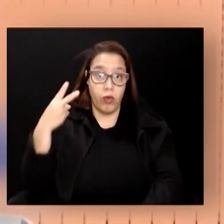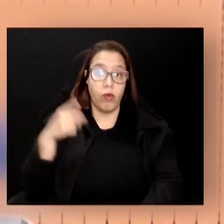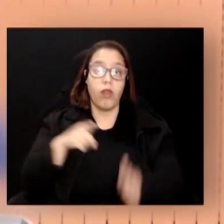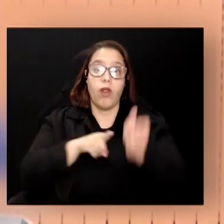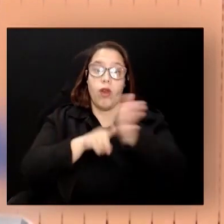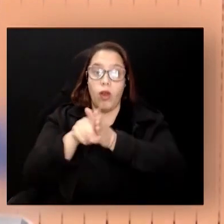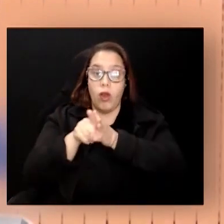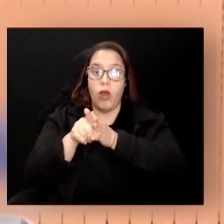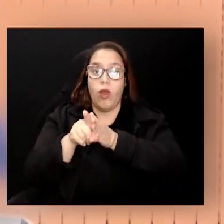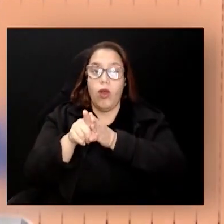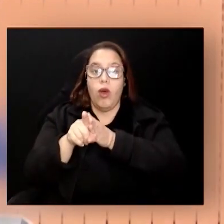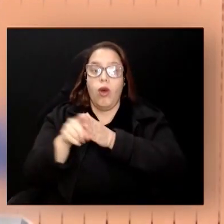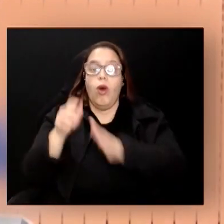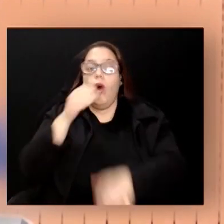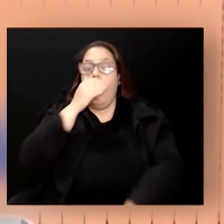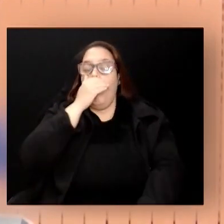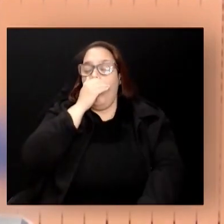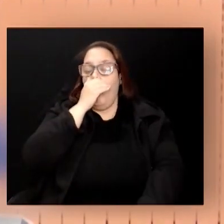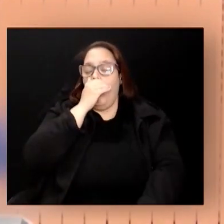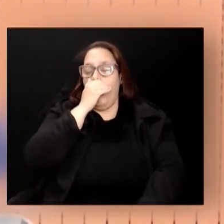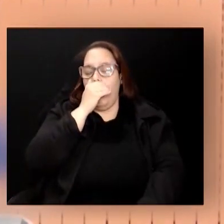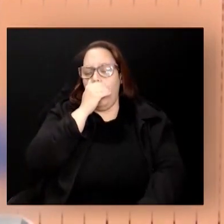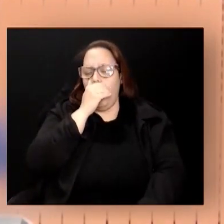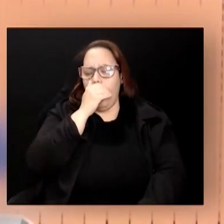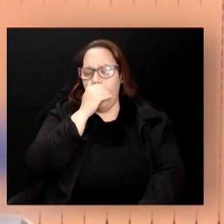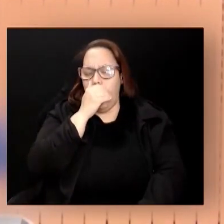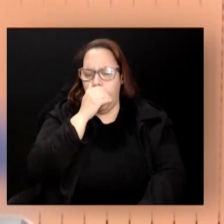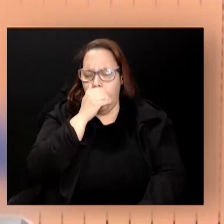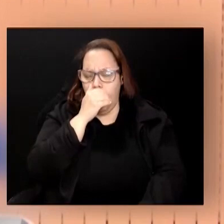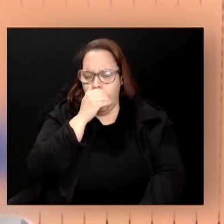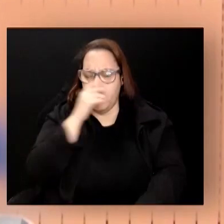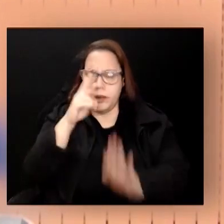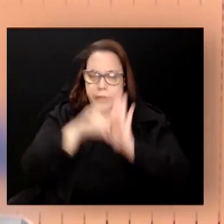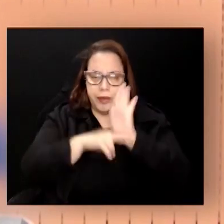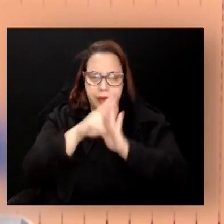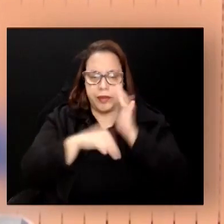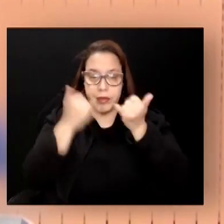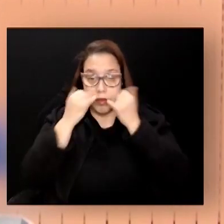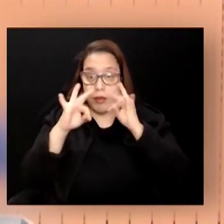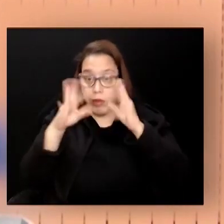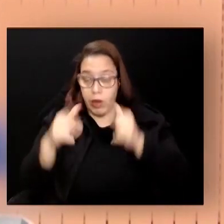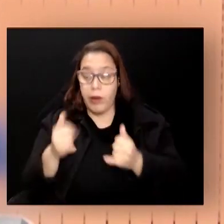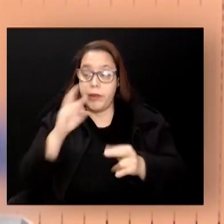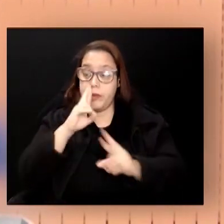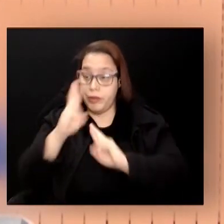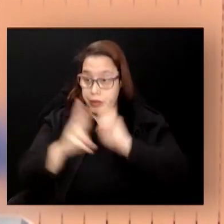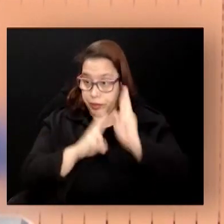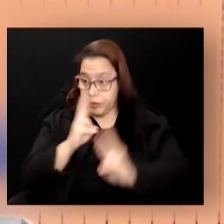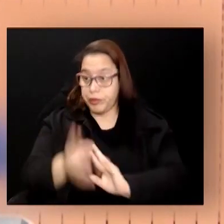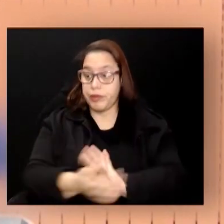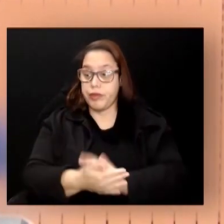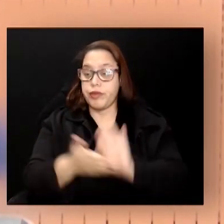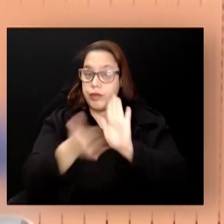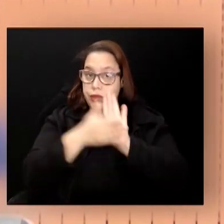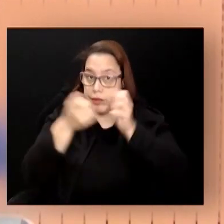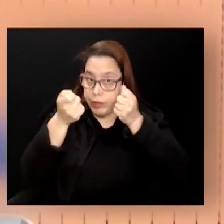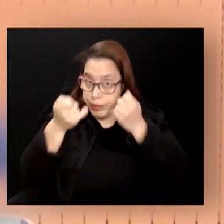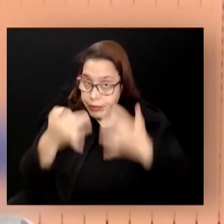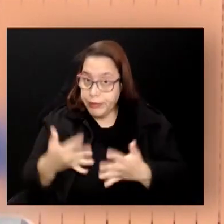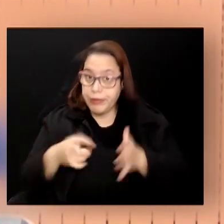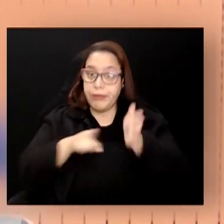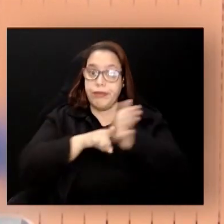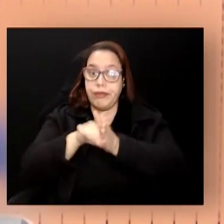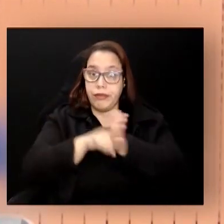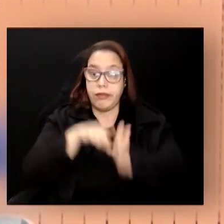faz um requerimento de informações ao prefeito municipal, ele tem que ter todas as respostas colocadas, todas as perguntas têm que ser